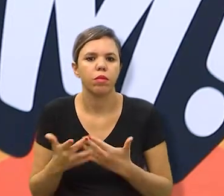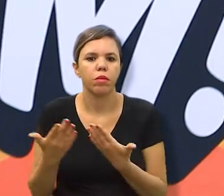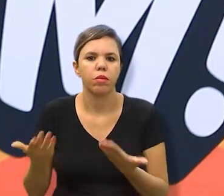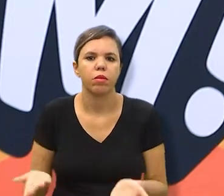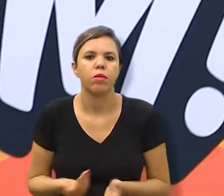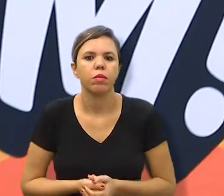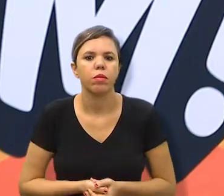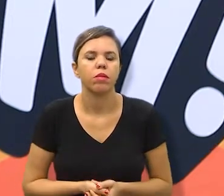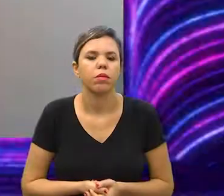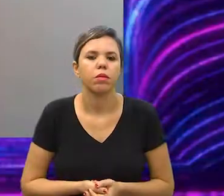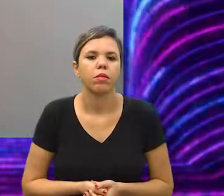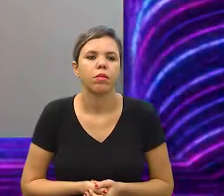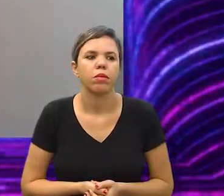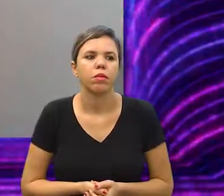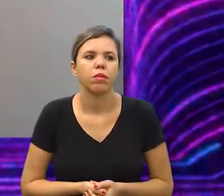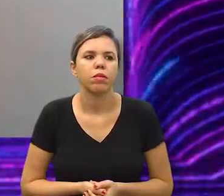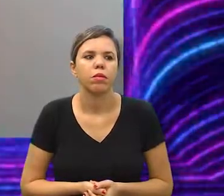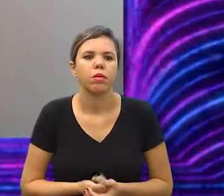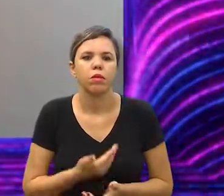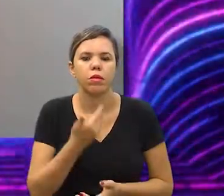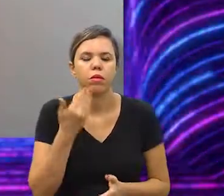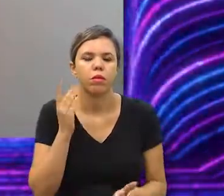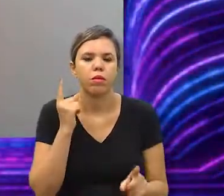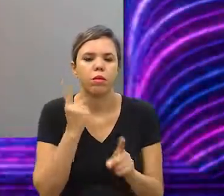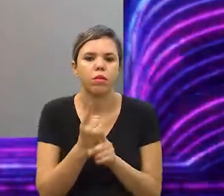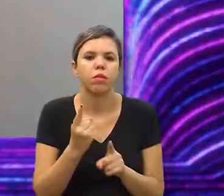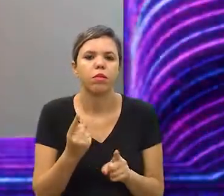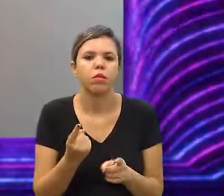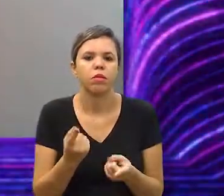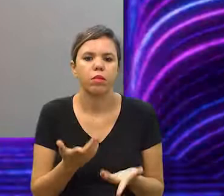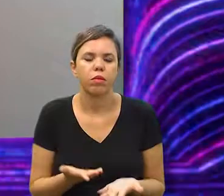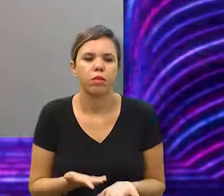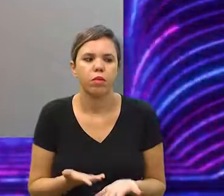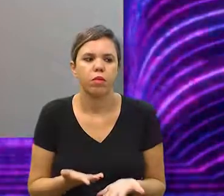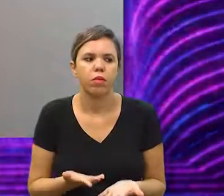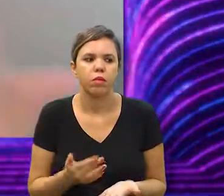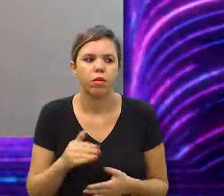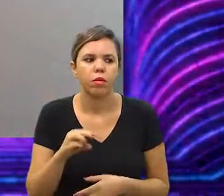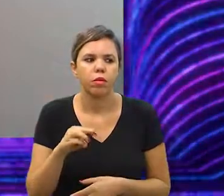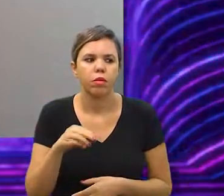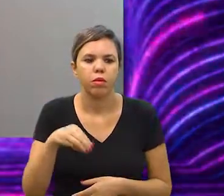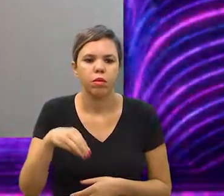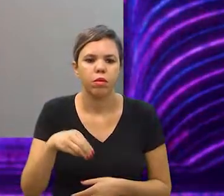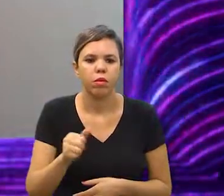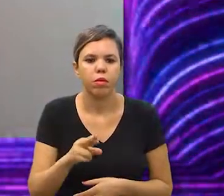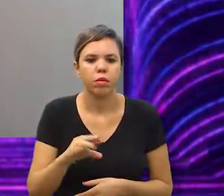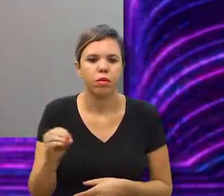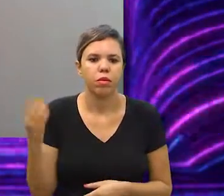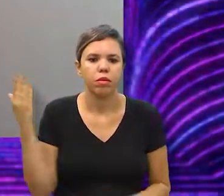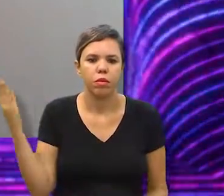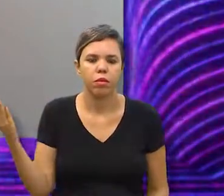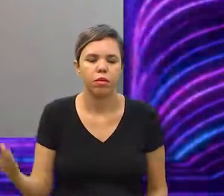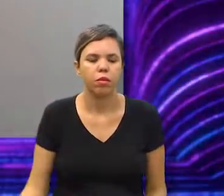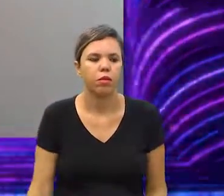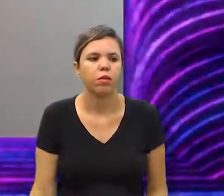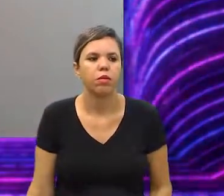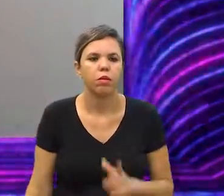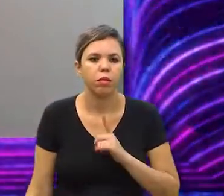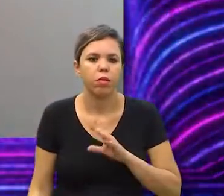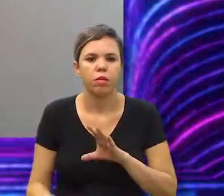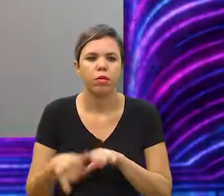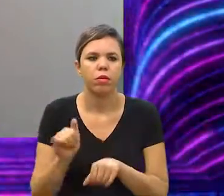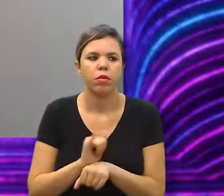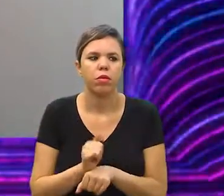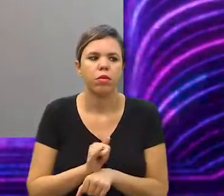sociais? Bom, eu sou bem fácil de encontrar nas redes sociais, todas elas é Mário Cal. Então eu tenho o canal no